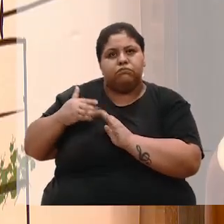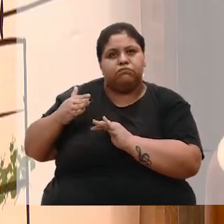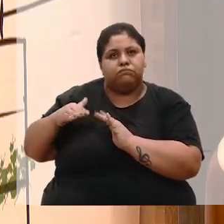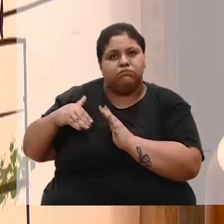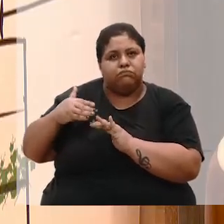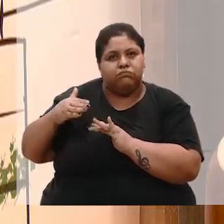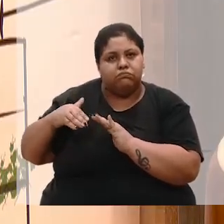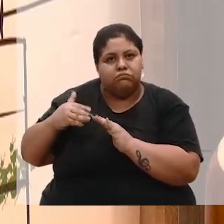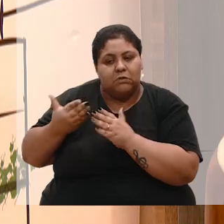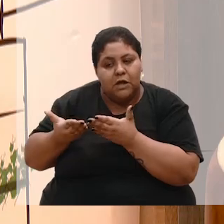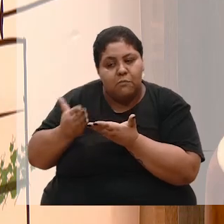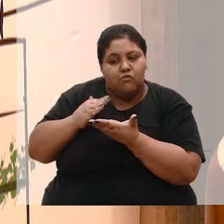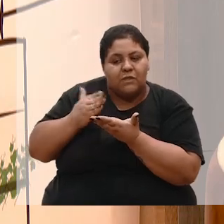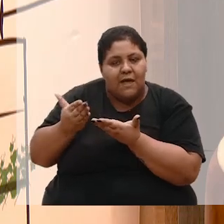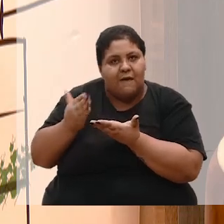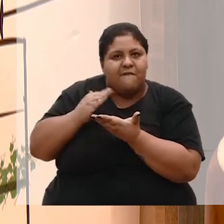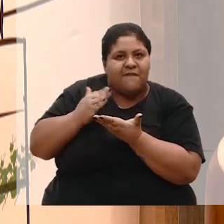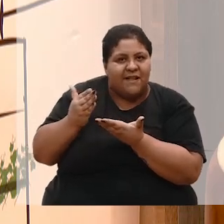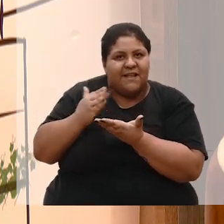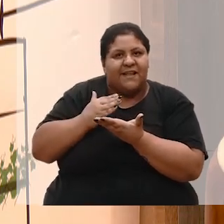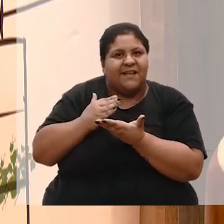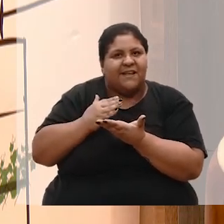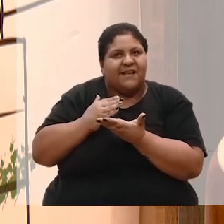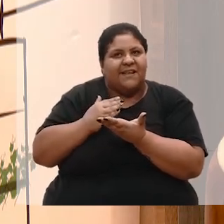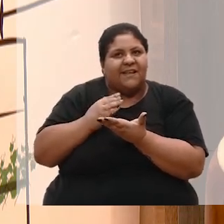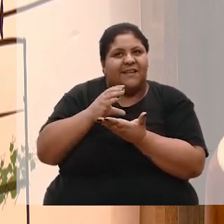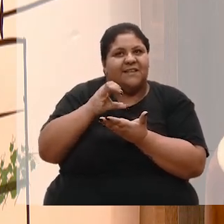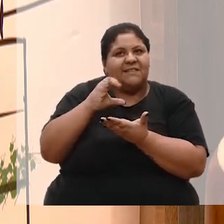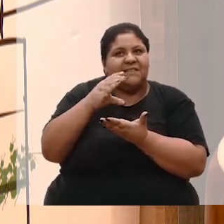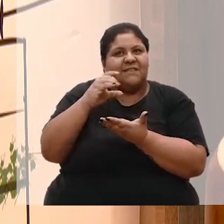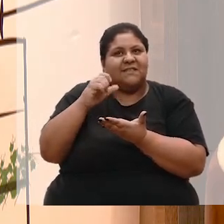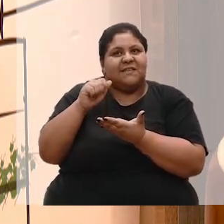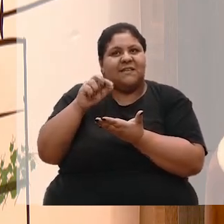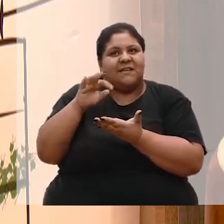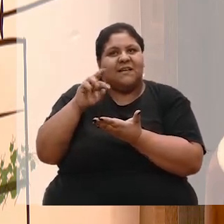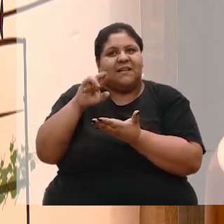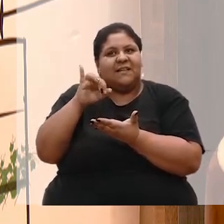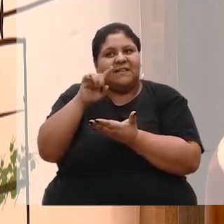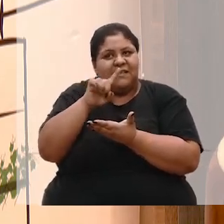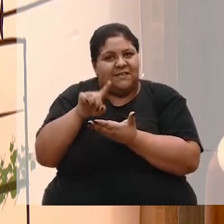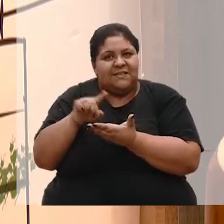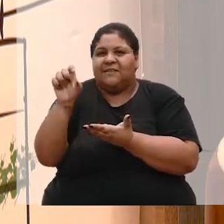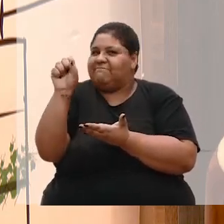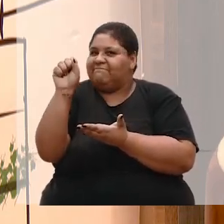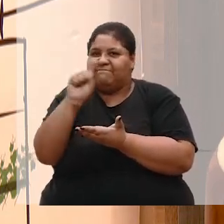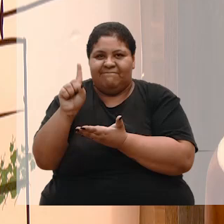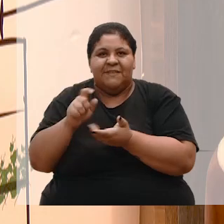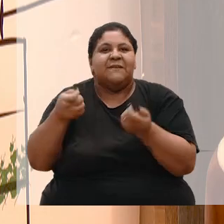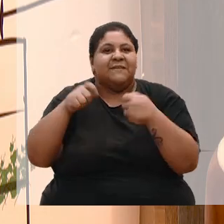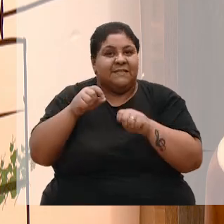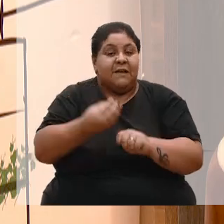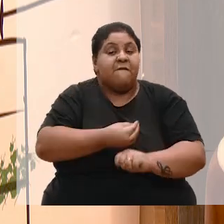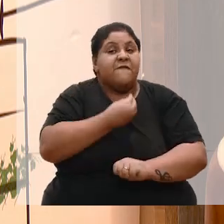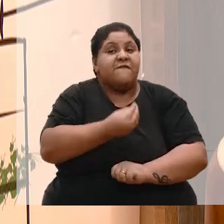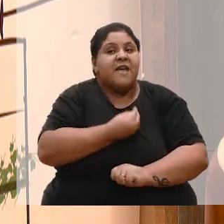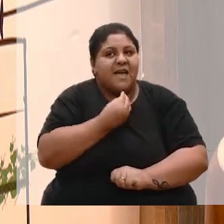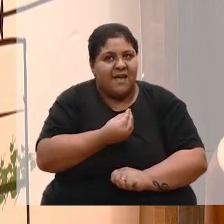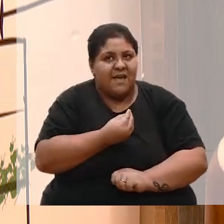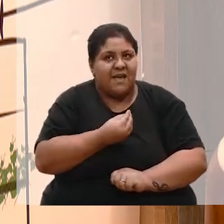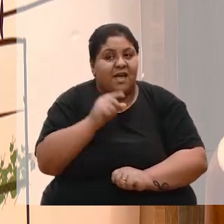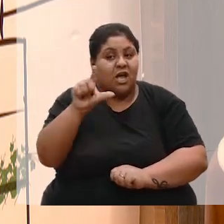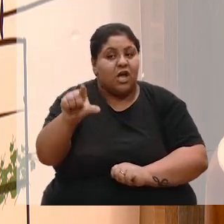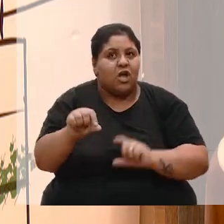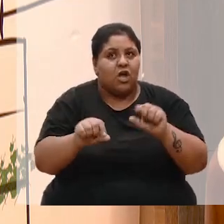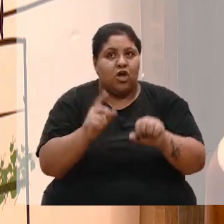página. E cicatriza? Não cicatriza. Não cicatriza. A gente precisa entender que a gente precisa viver. E aí eu tenho que escolher